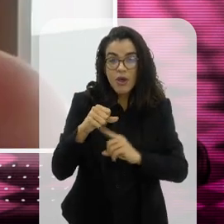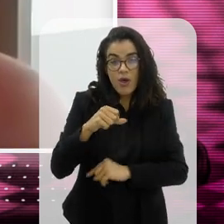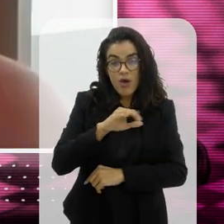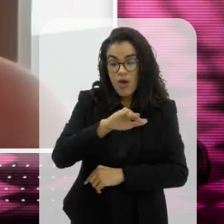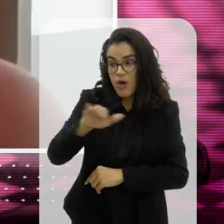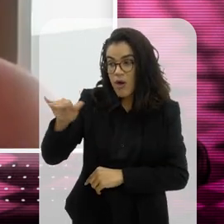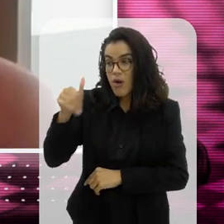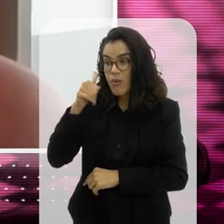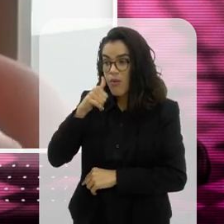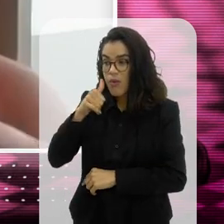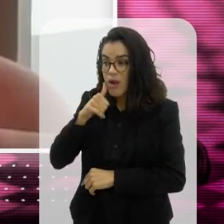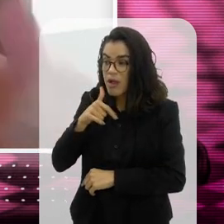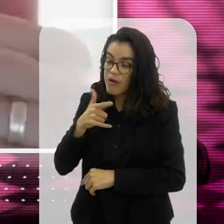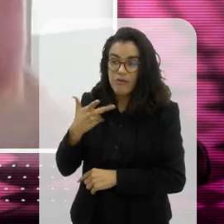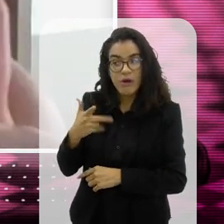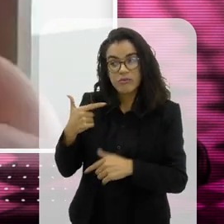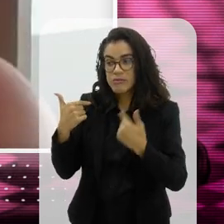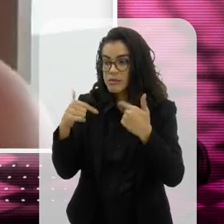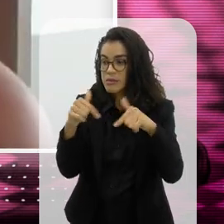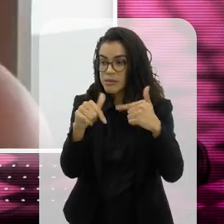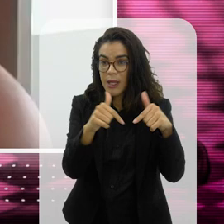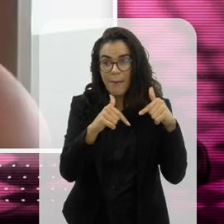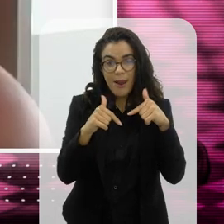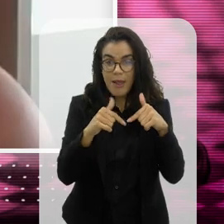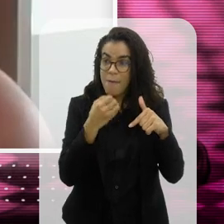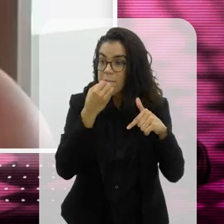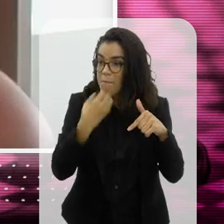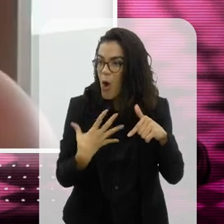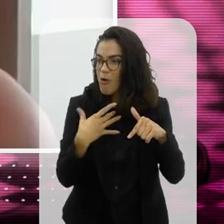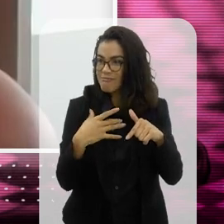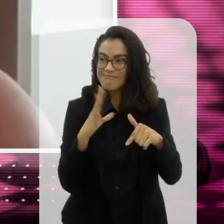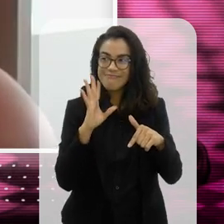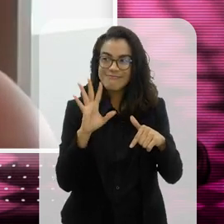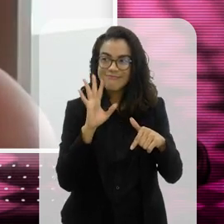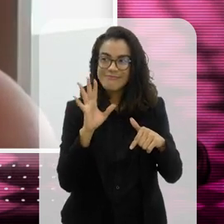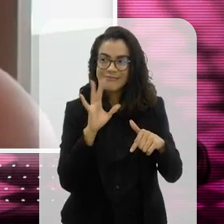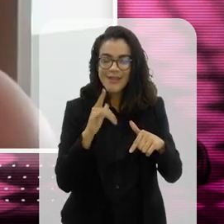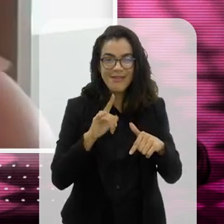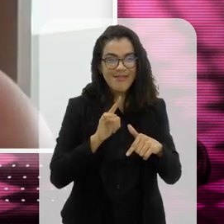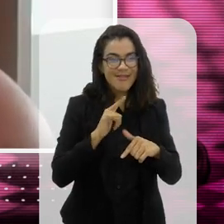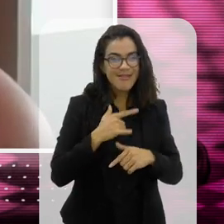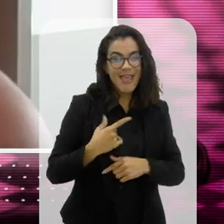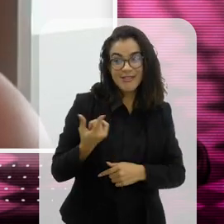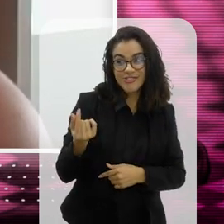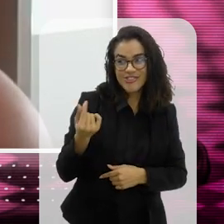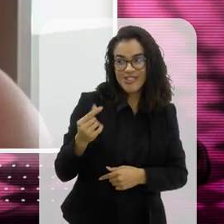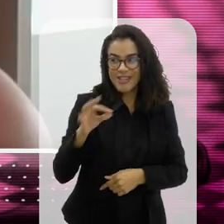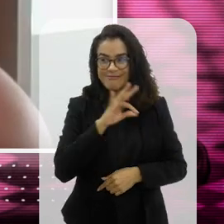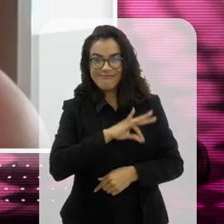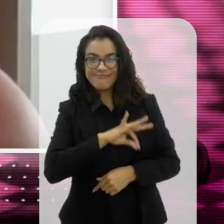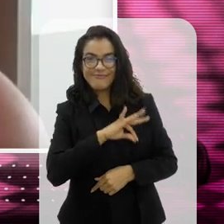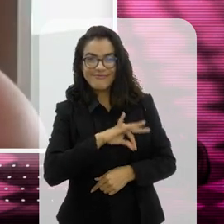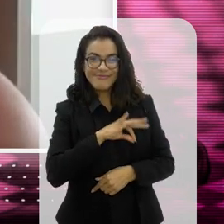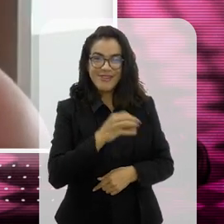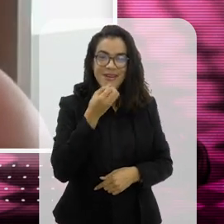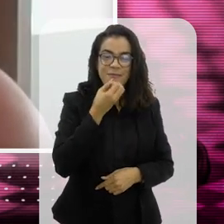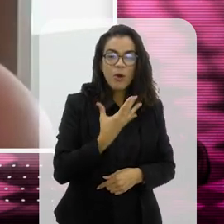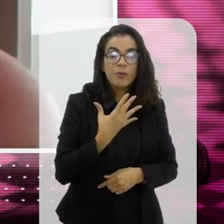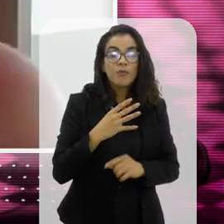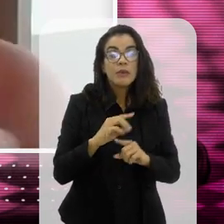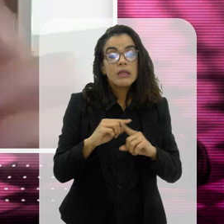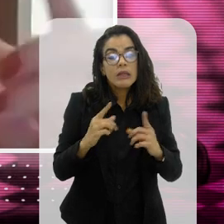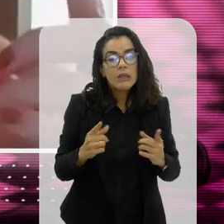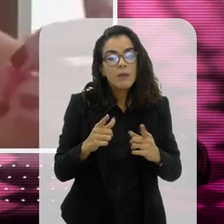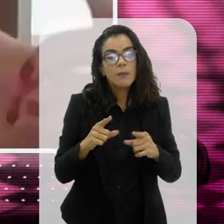nós falamos para as mulheres: olha, mulheres, bora para o mercado de trabalho. É legal esse negócio de trabalhar, é bacana ter realização pessoal, ter grana, é muito